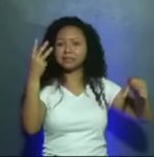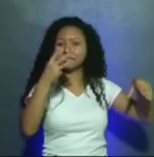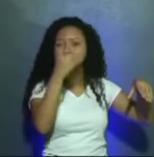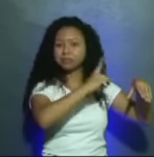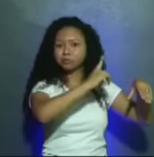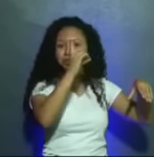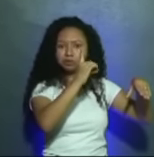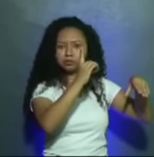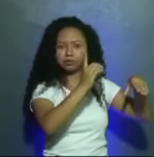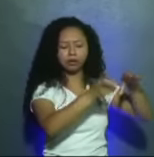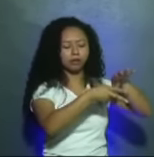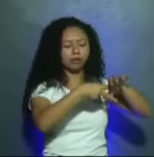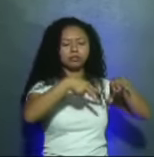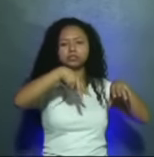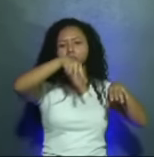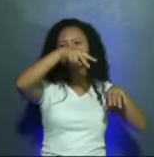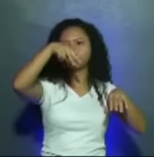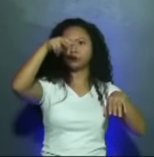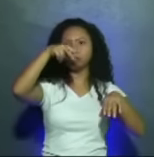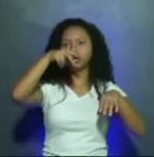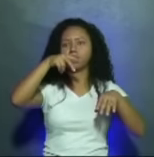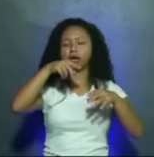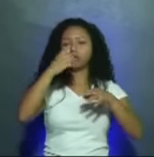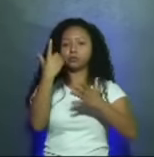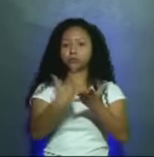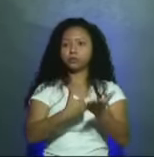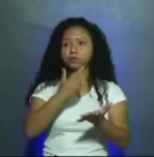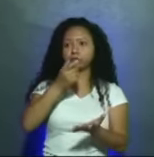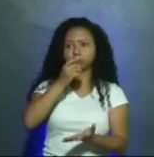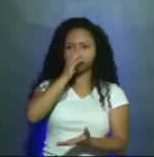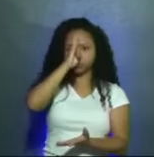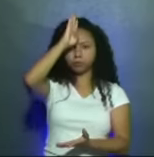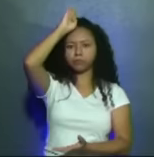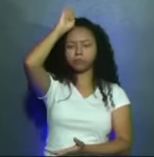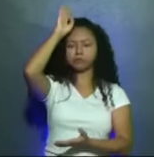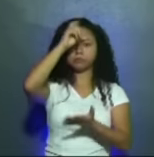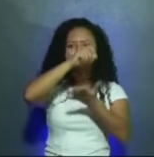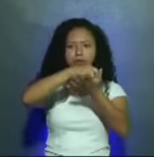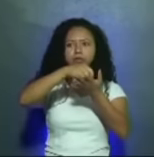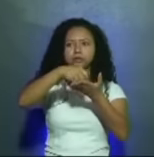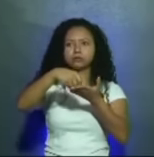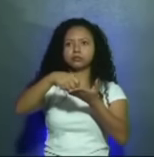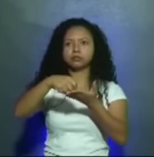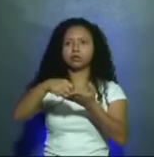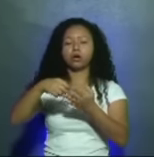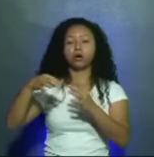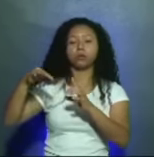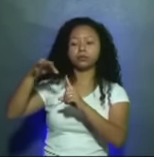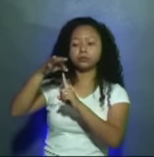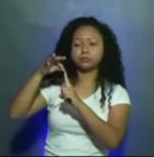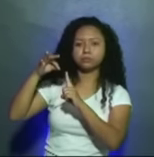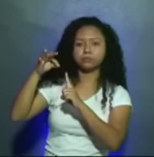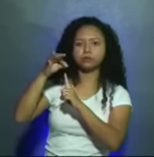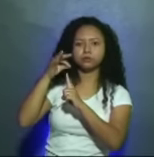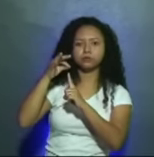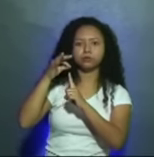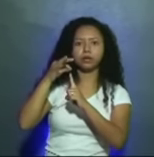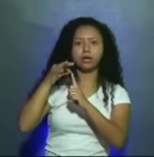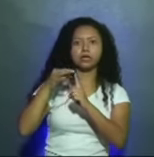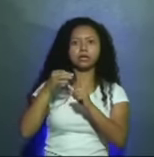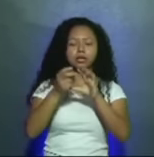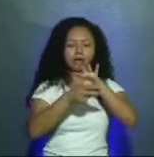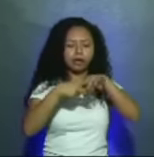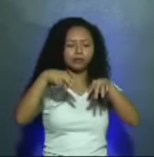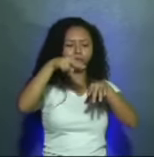só, em Romanos 8, o Espírito daquele que ressuscitou Jesus dentre os mortos,